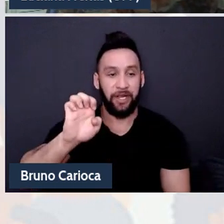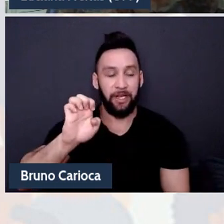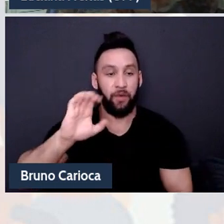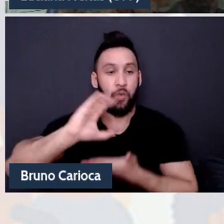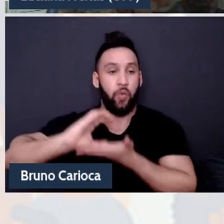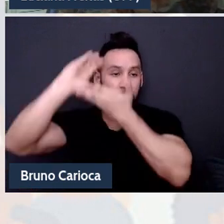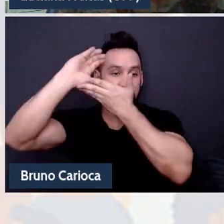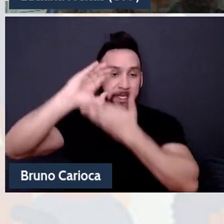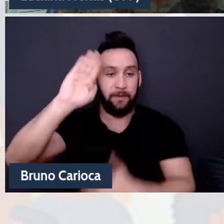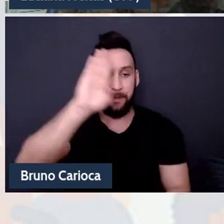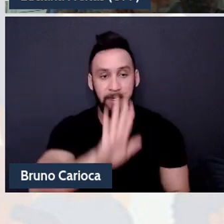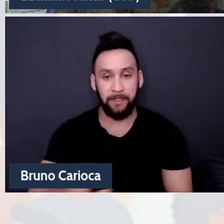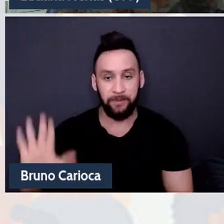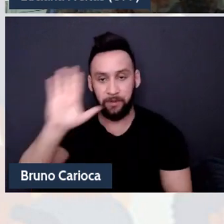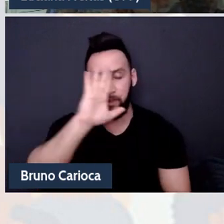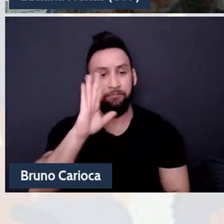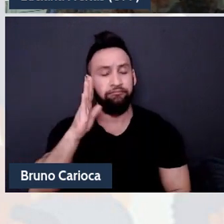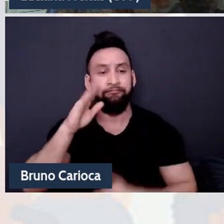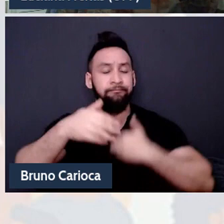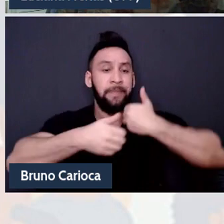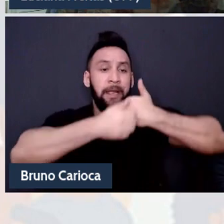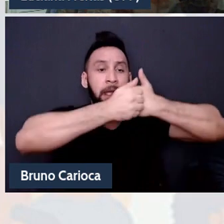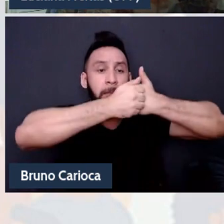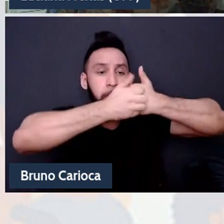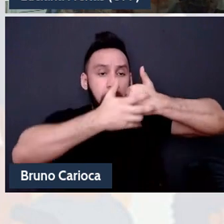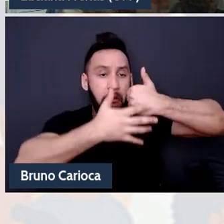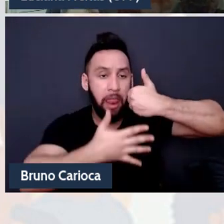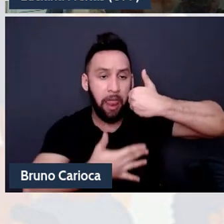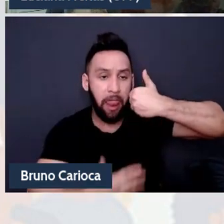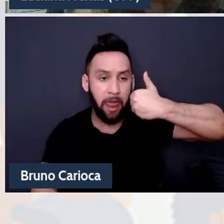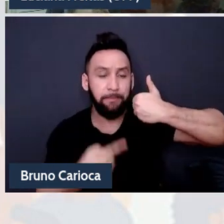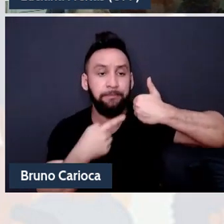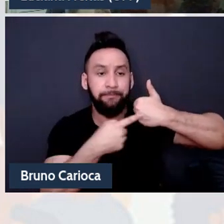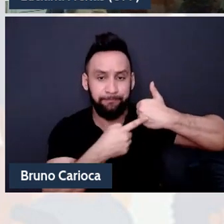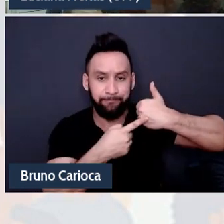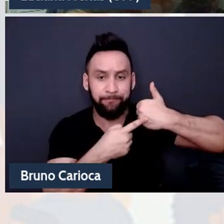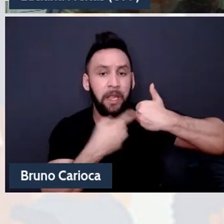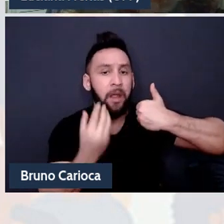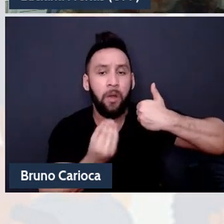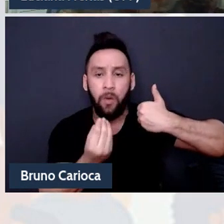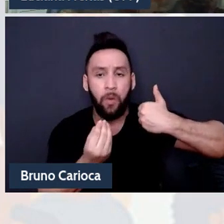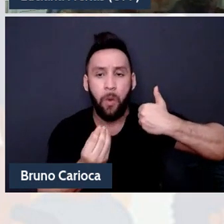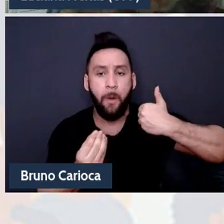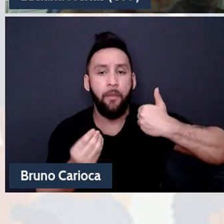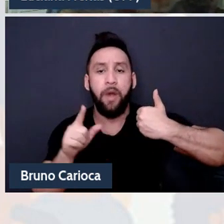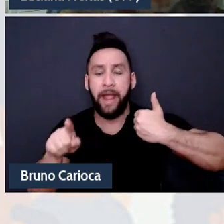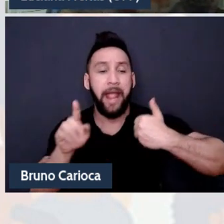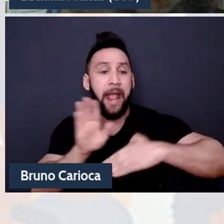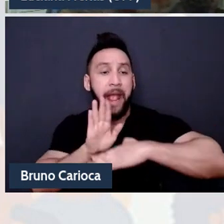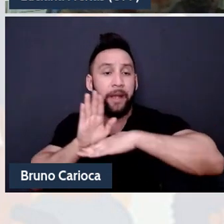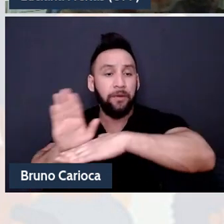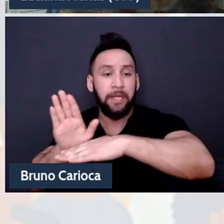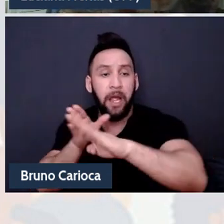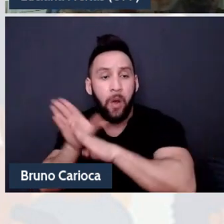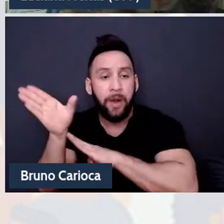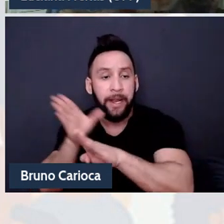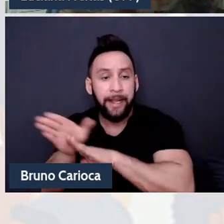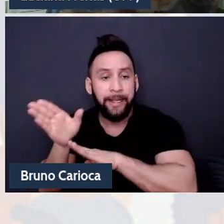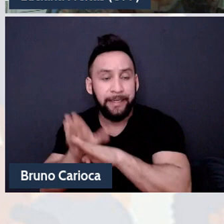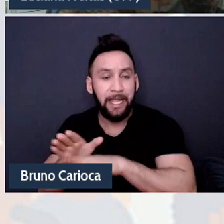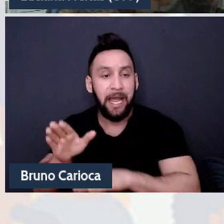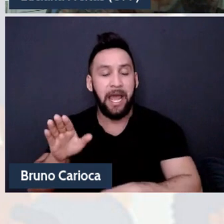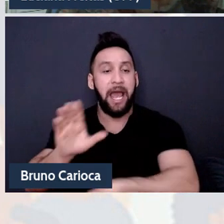diretrizes curriculares para formação em licenciatura, a BNC Formação. A BNC Formação,